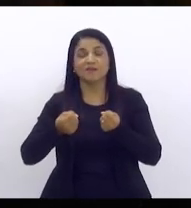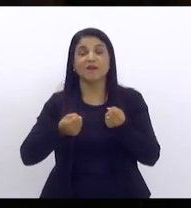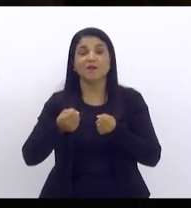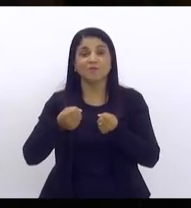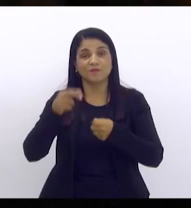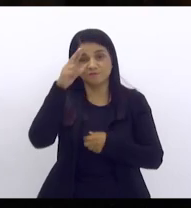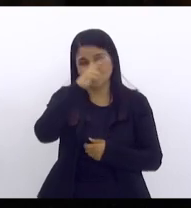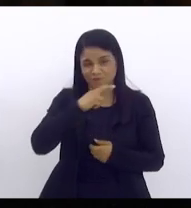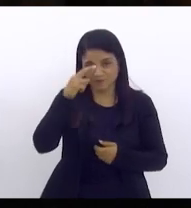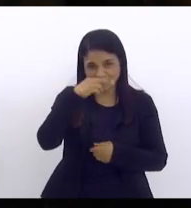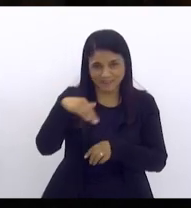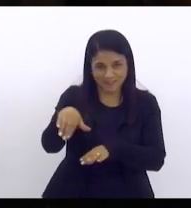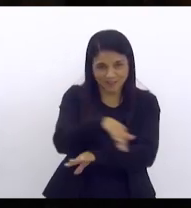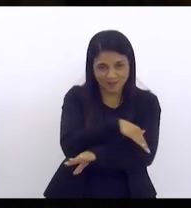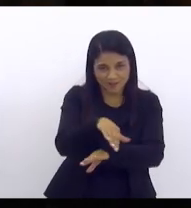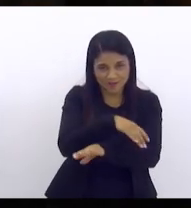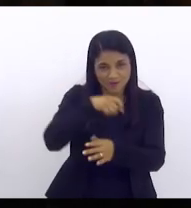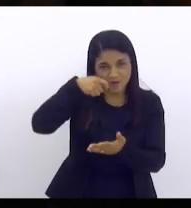ruas,